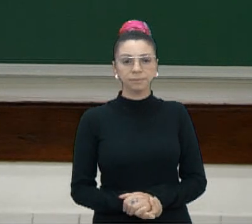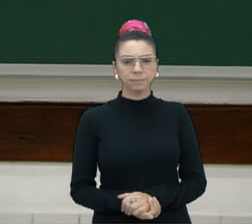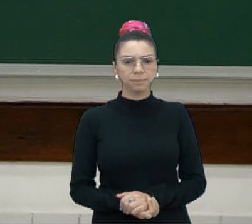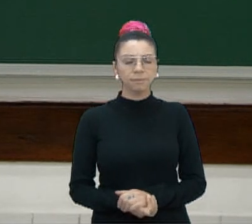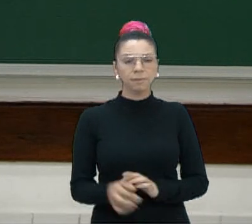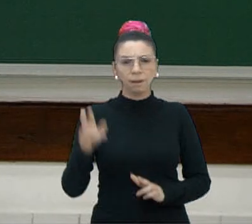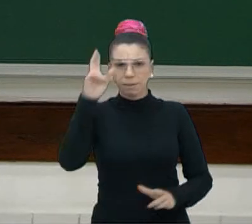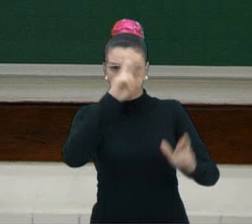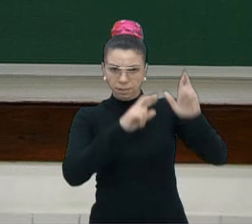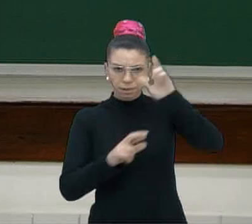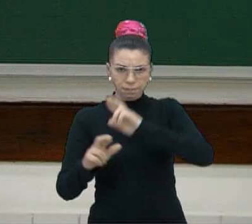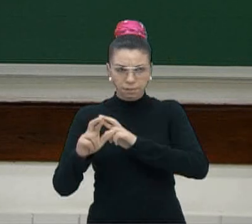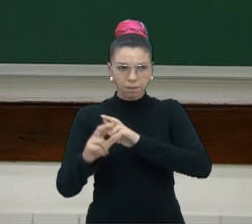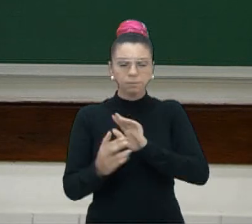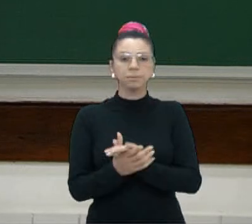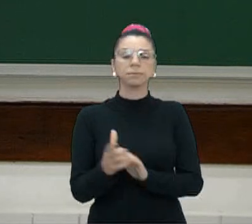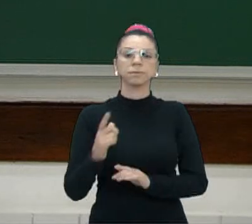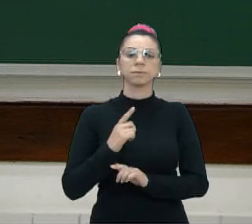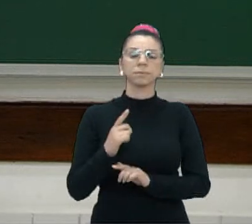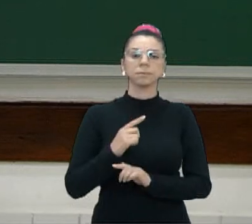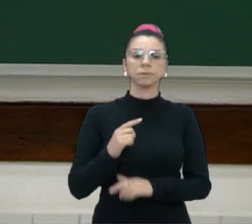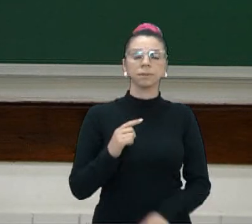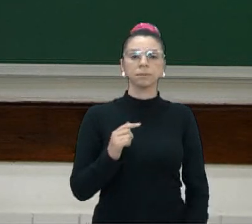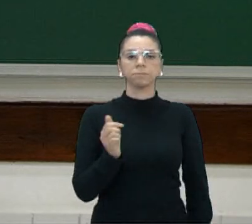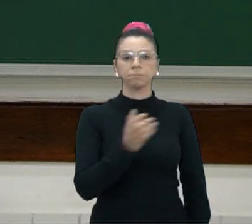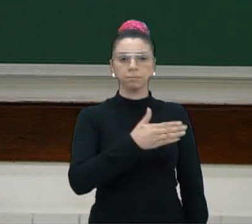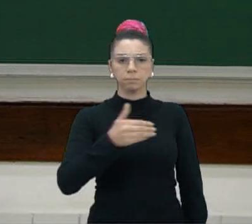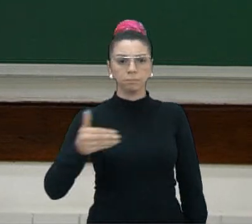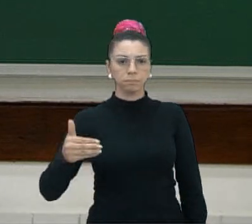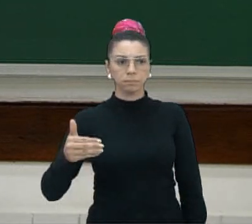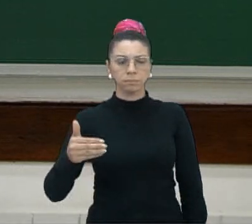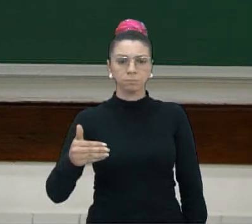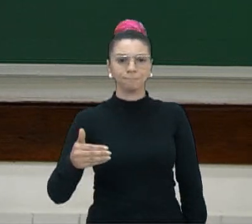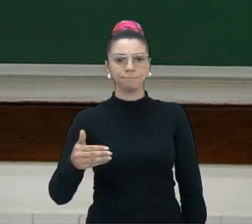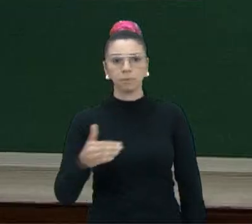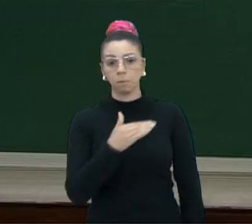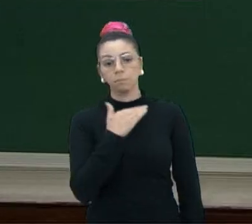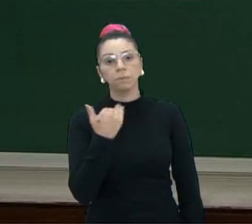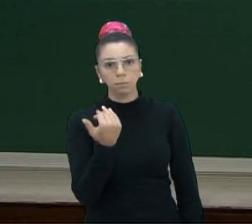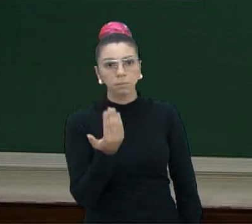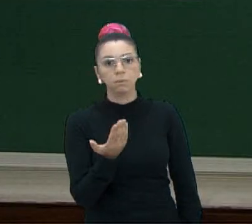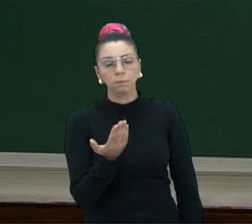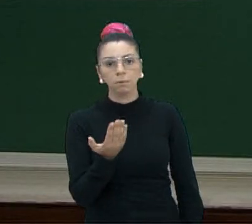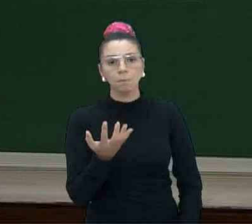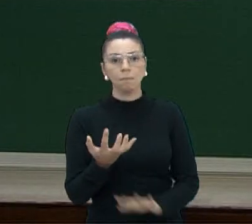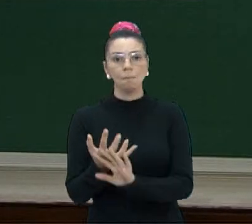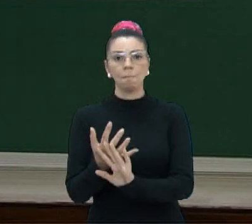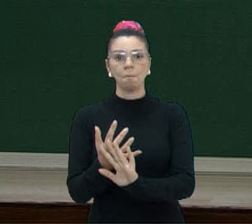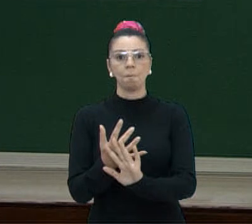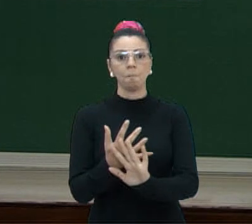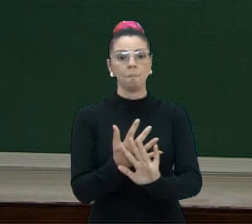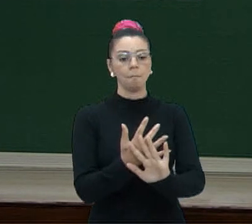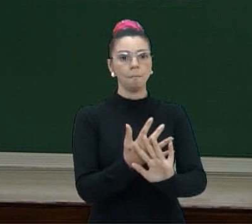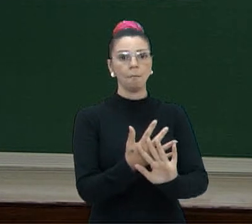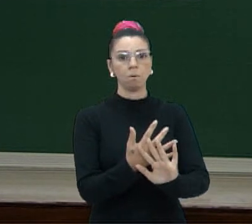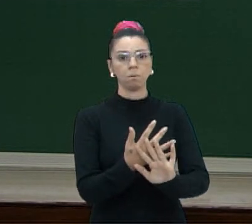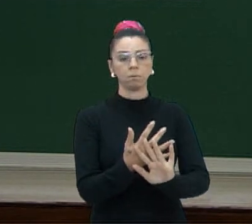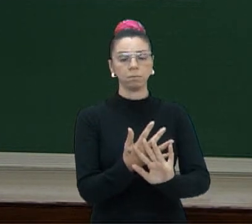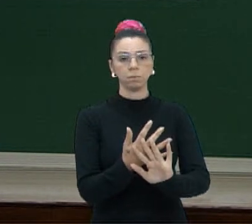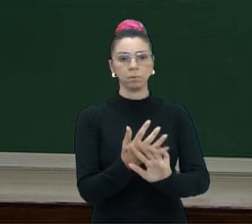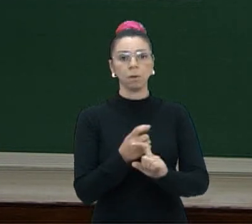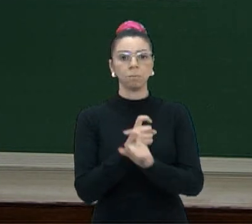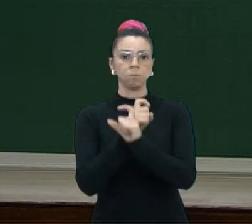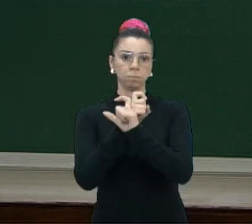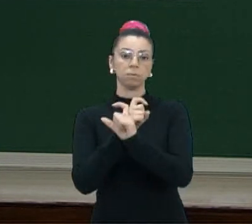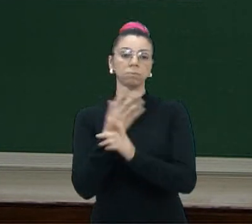Observaram bem a imagem? Nós temos ali um peixe morto, né? Ele já está ali, já está bem, dá para a gente ver que já